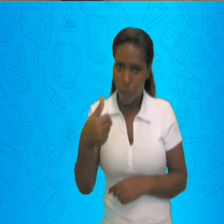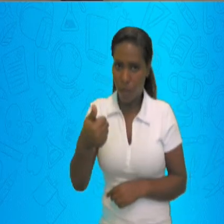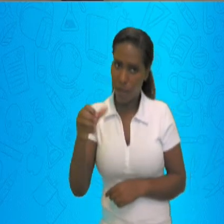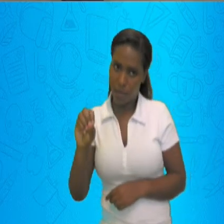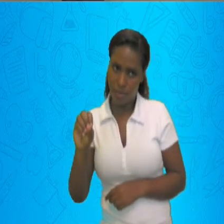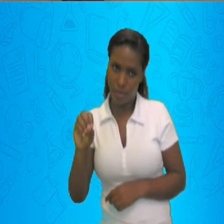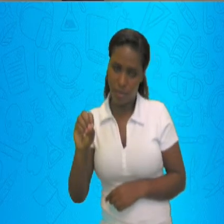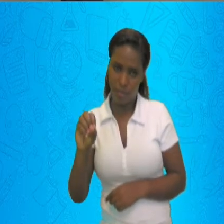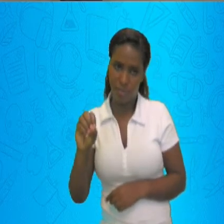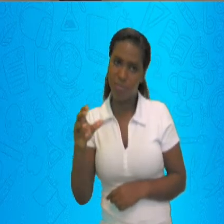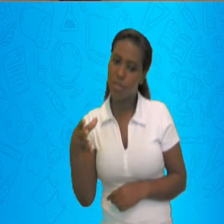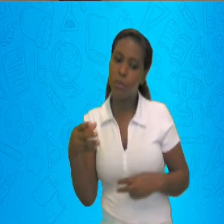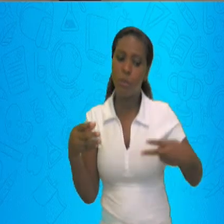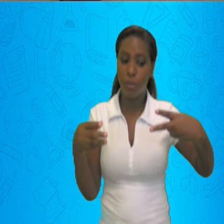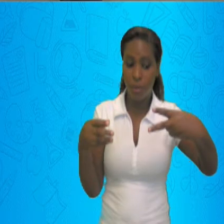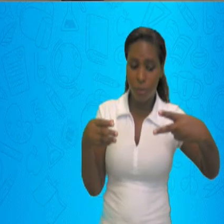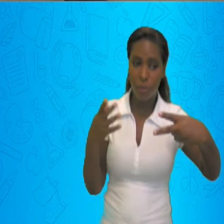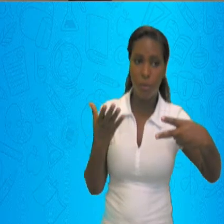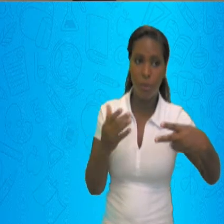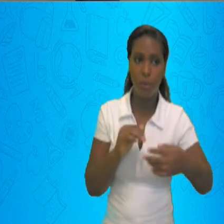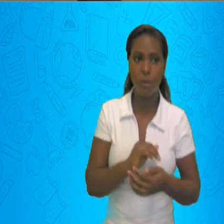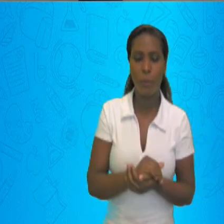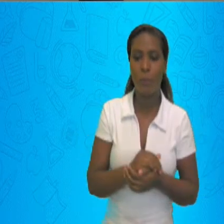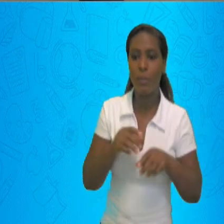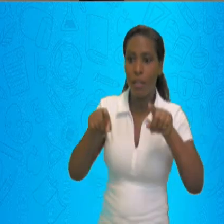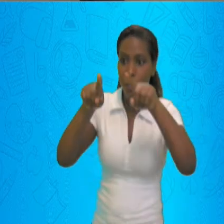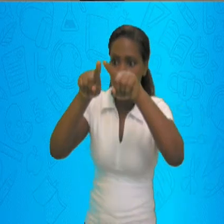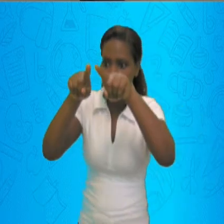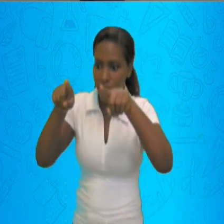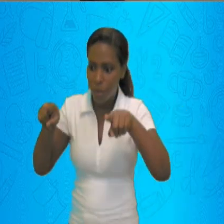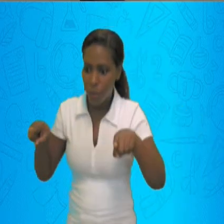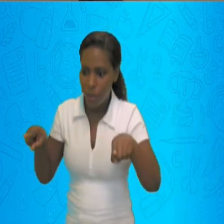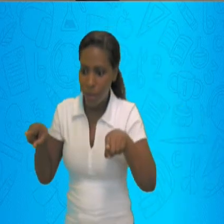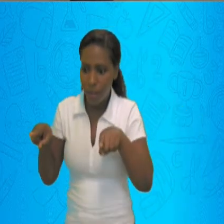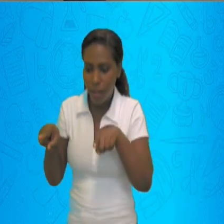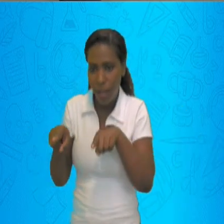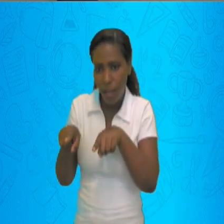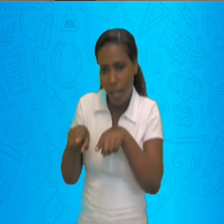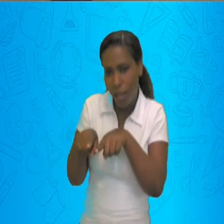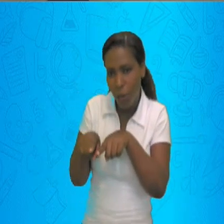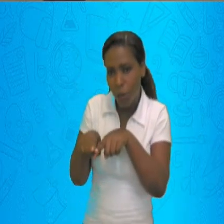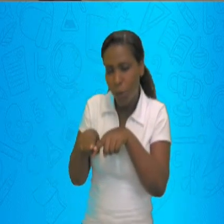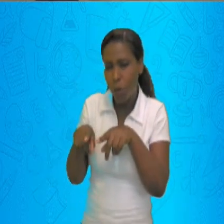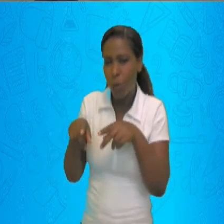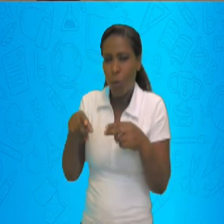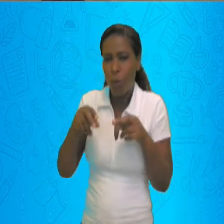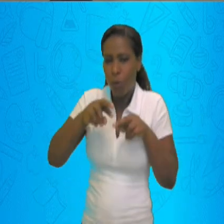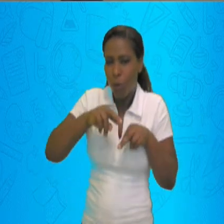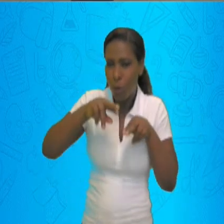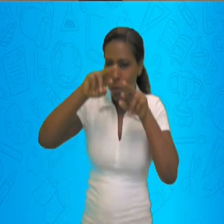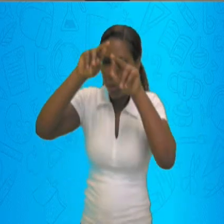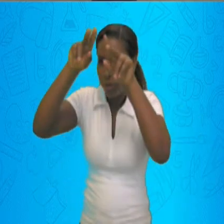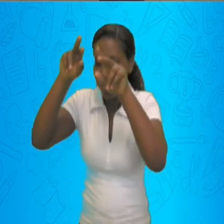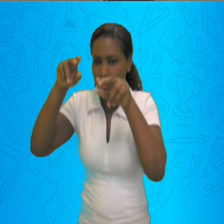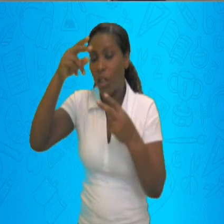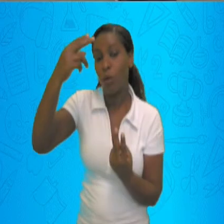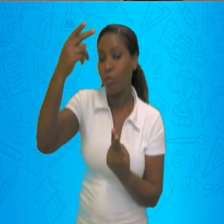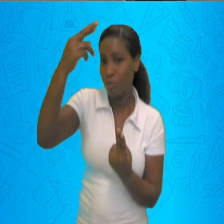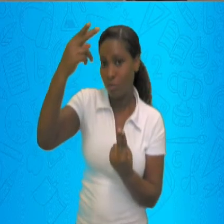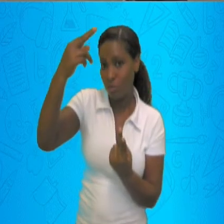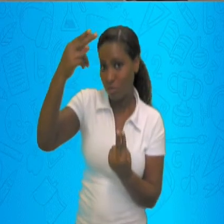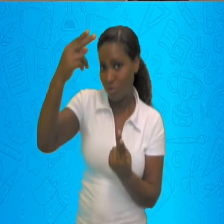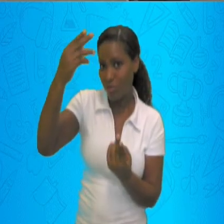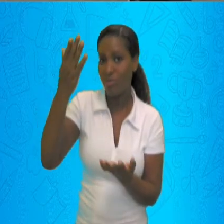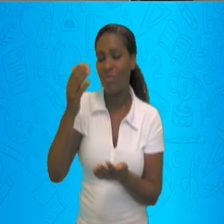triângulo isósceles, né? Se eu utilizar o 6. Mas no problema falou que o triângulo